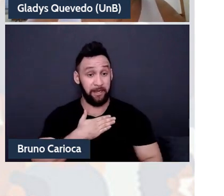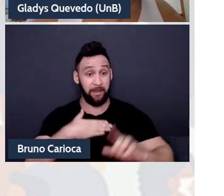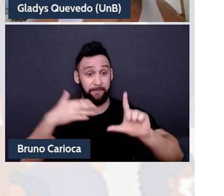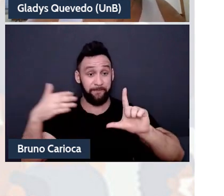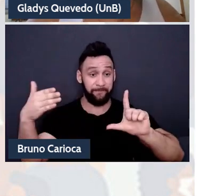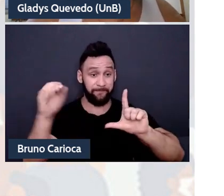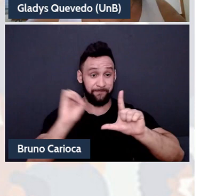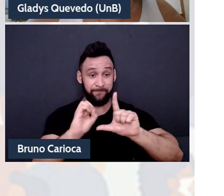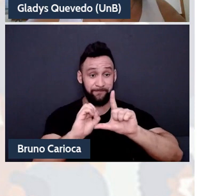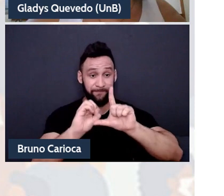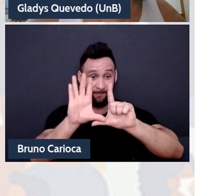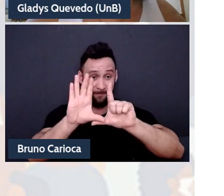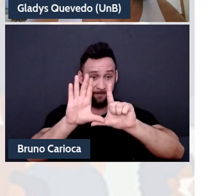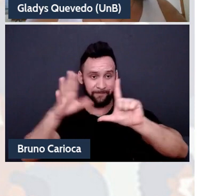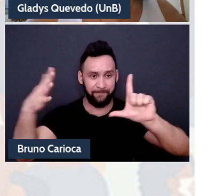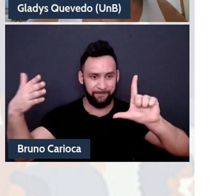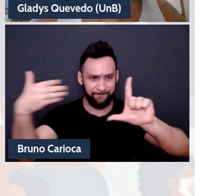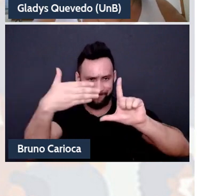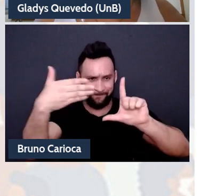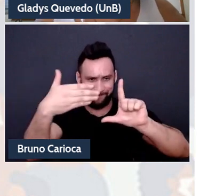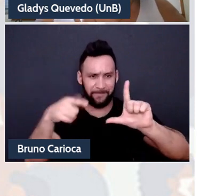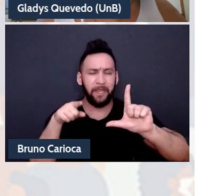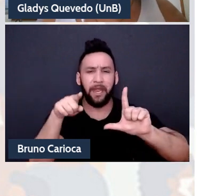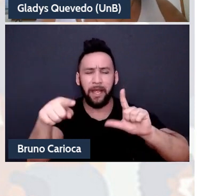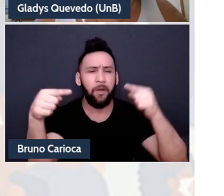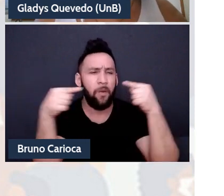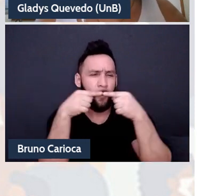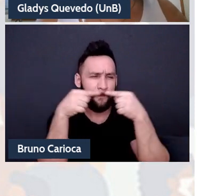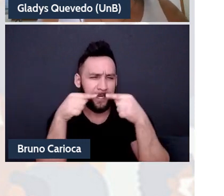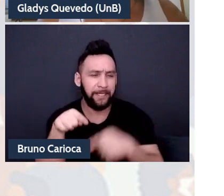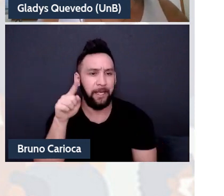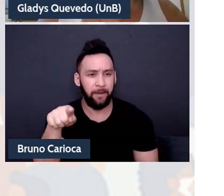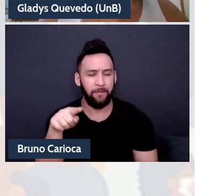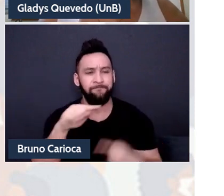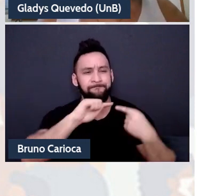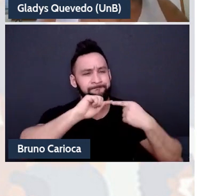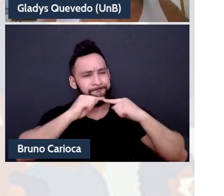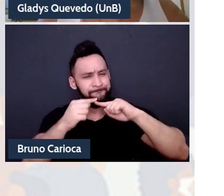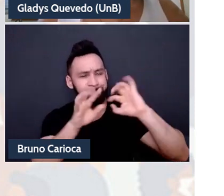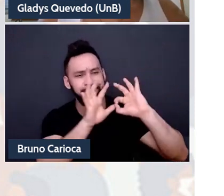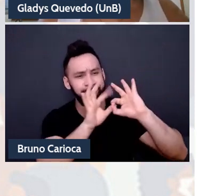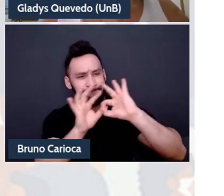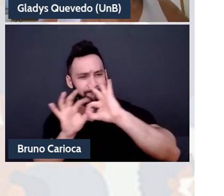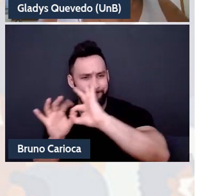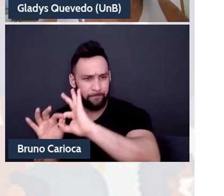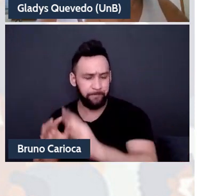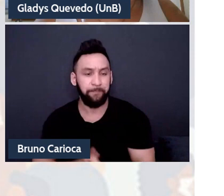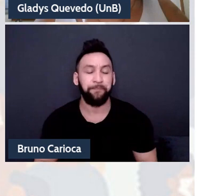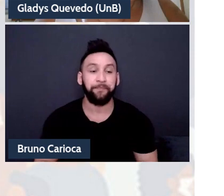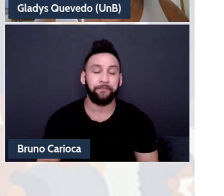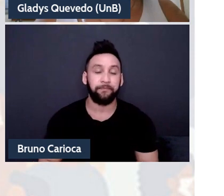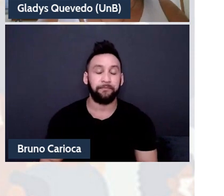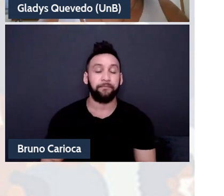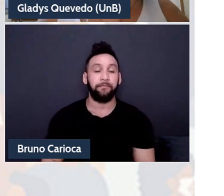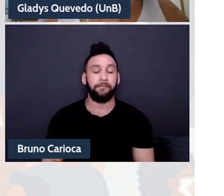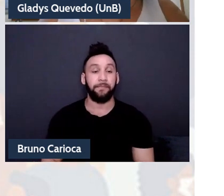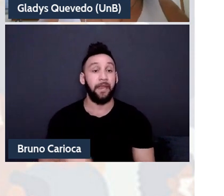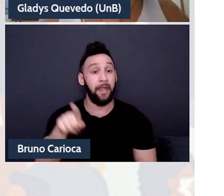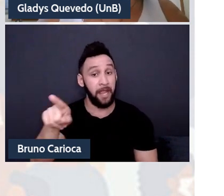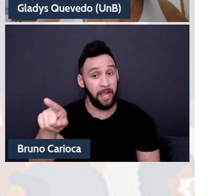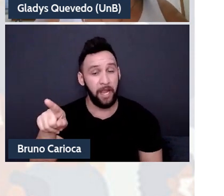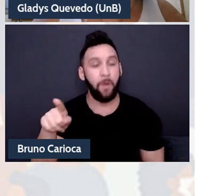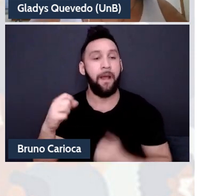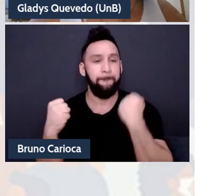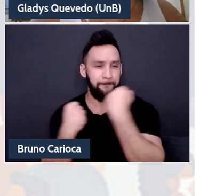vários aspectos que elas trouxeram. Quero também dizer à professora Luciana que eu também me junto a ela